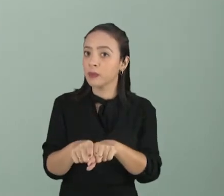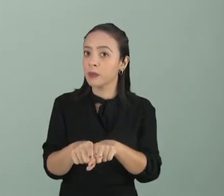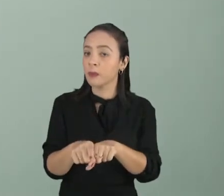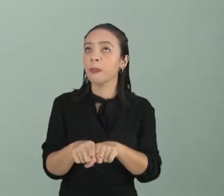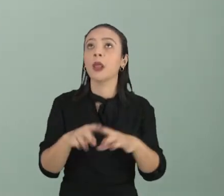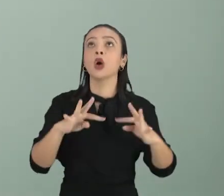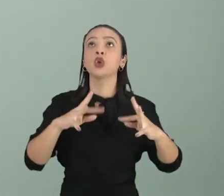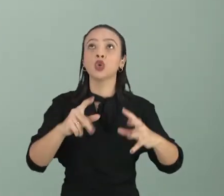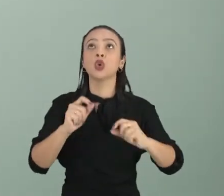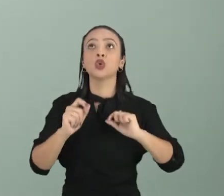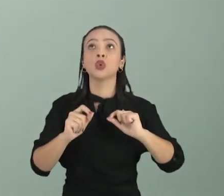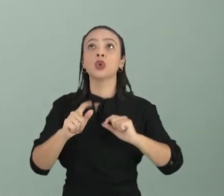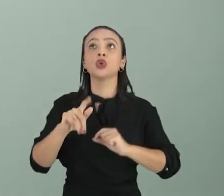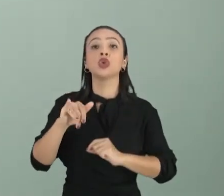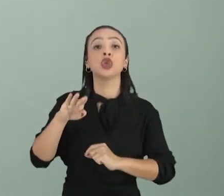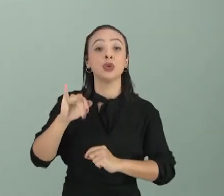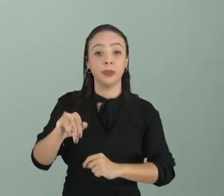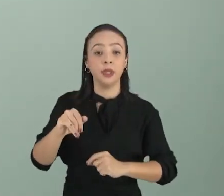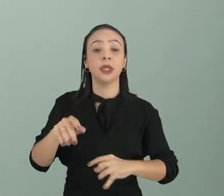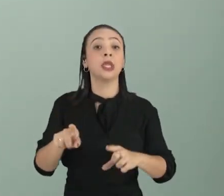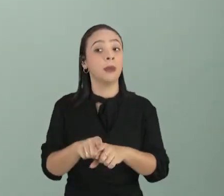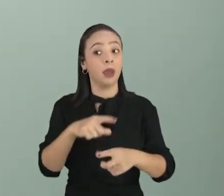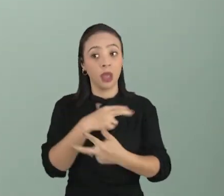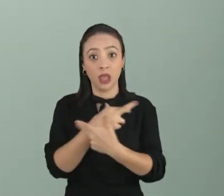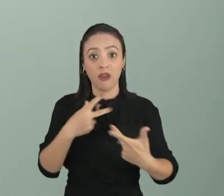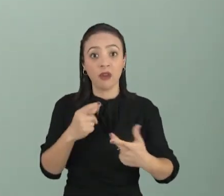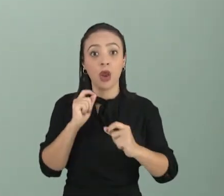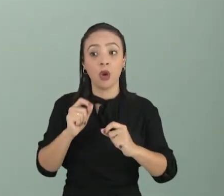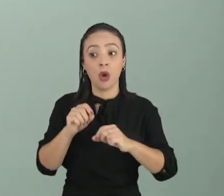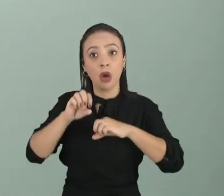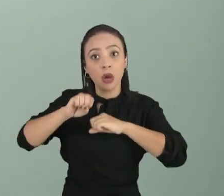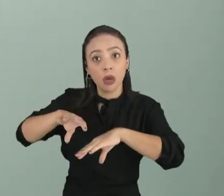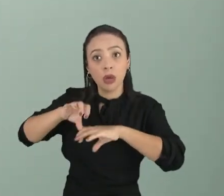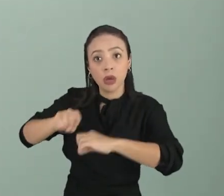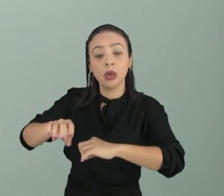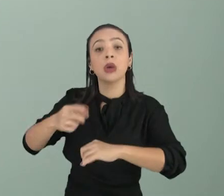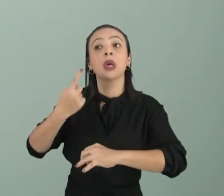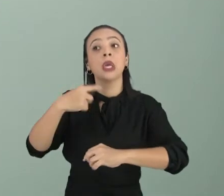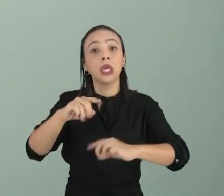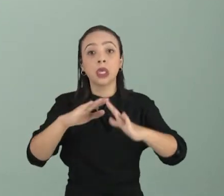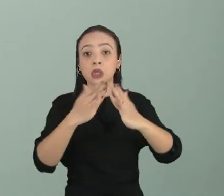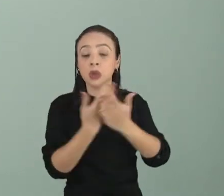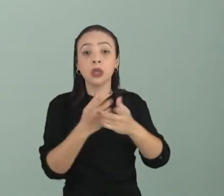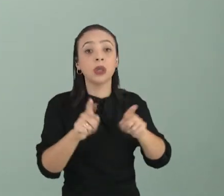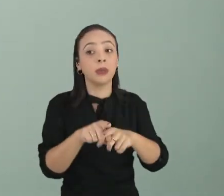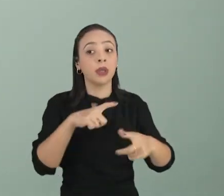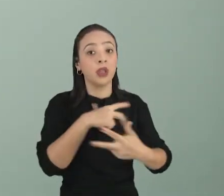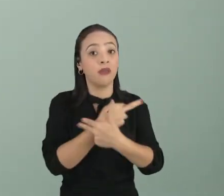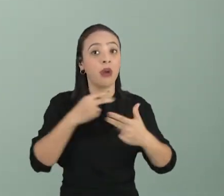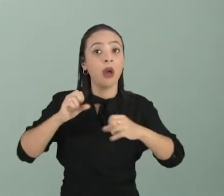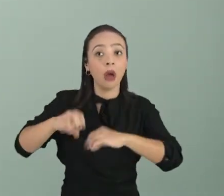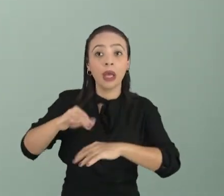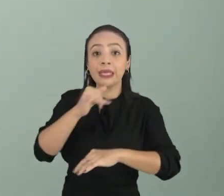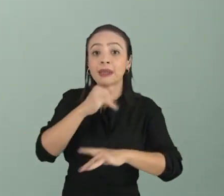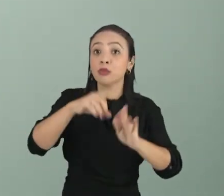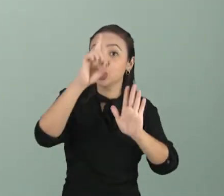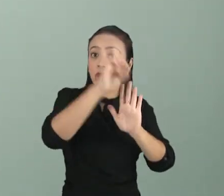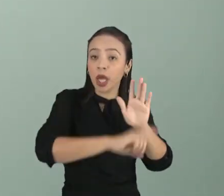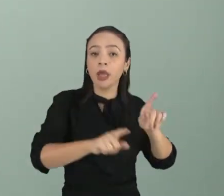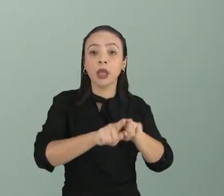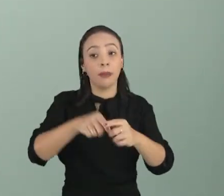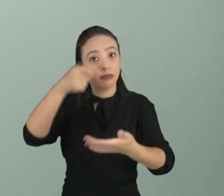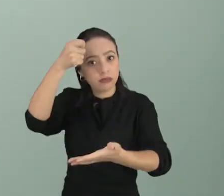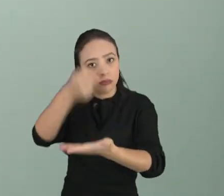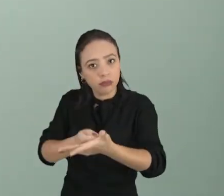em seus gibis, tem muitos ensinamentos também, muitos gibis que vão para as escolas com muitos ensinamentos, falando sobre direitos e